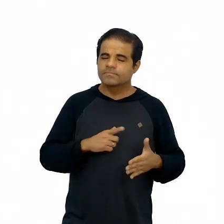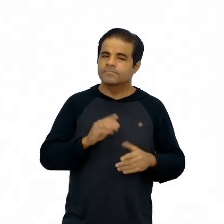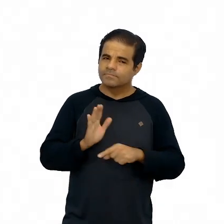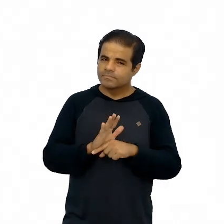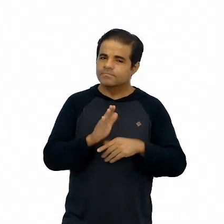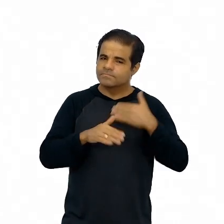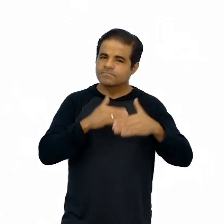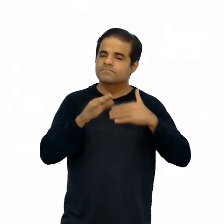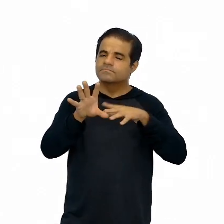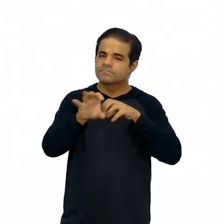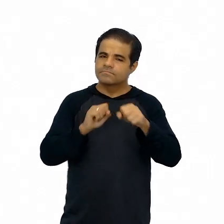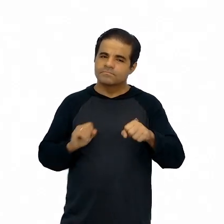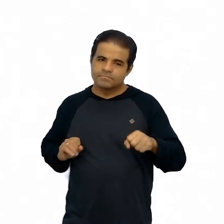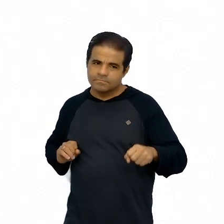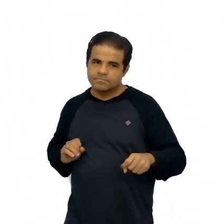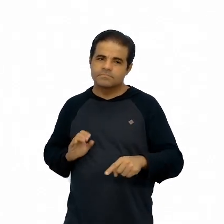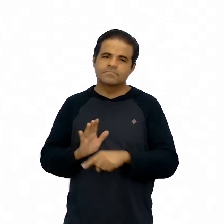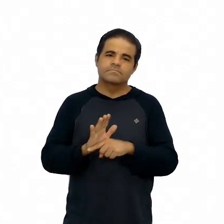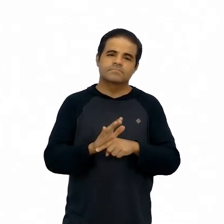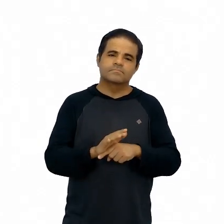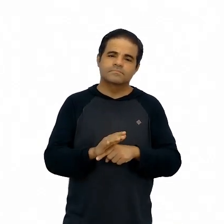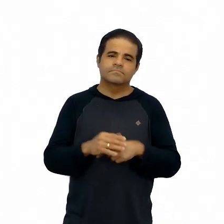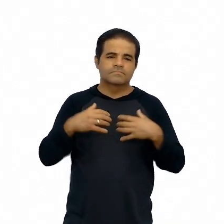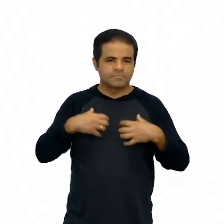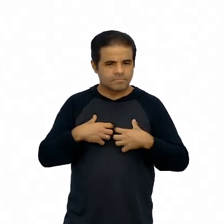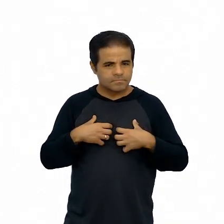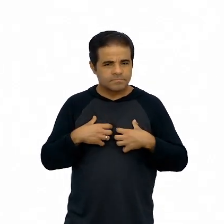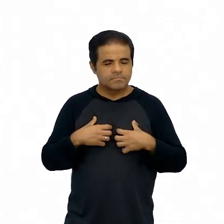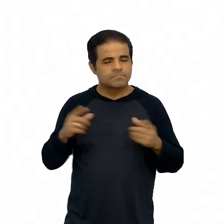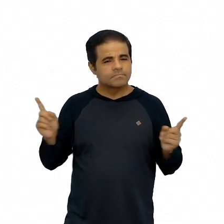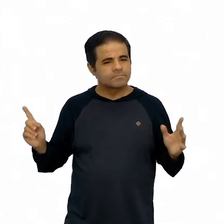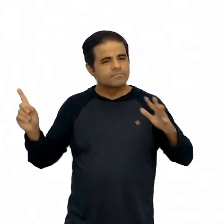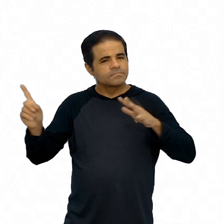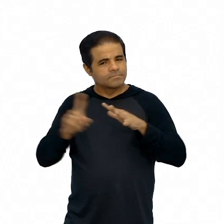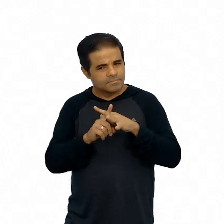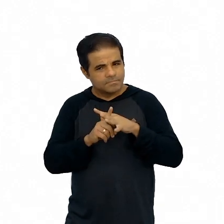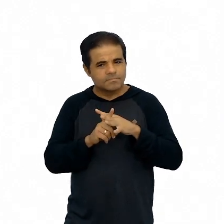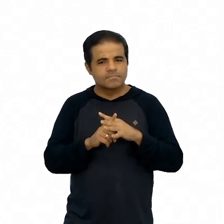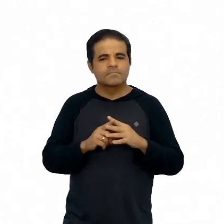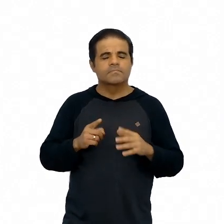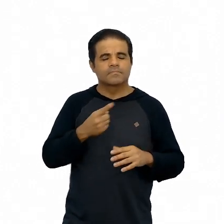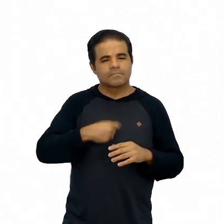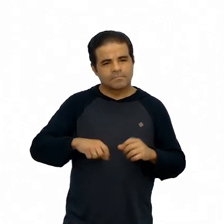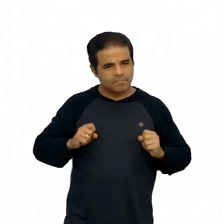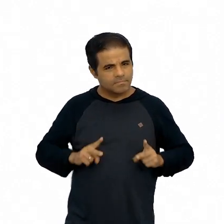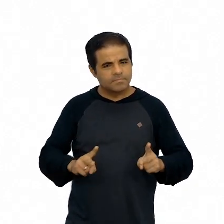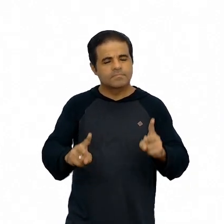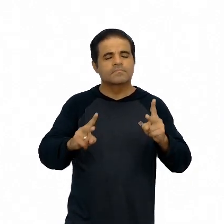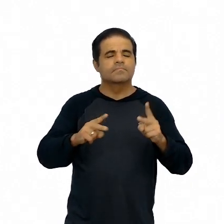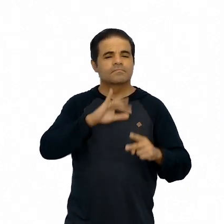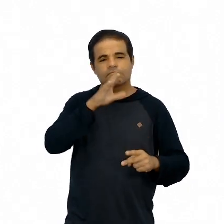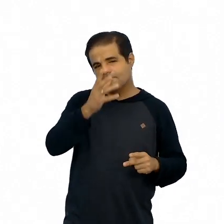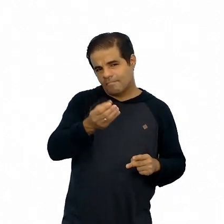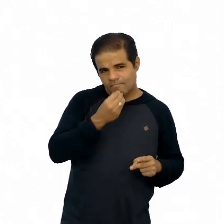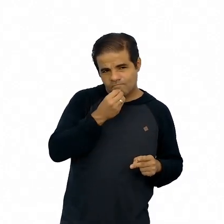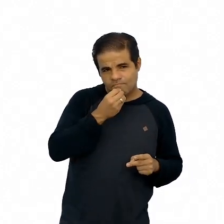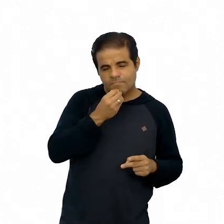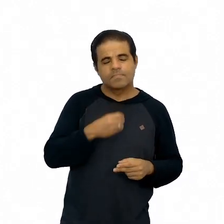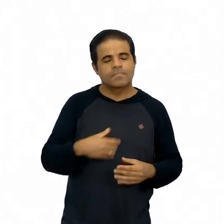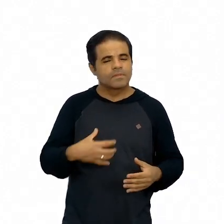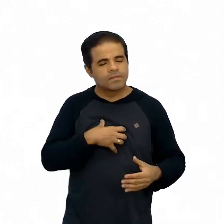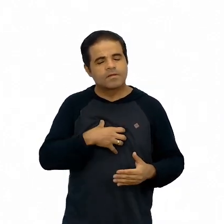contribuído para essa formação, mesmo de forma assíncrona, né, a gente continua a ter a oportunidade de